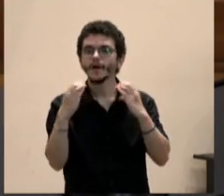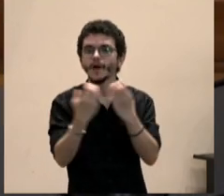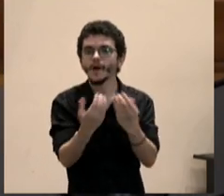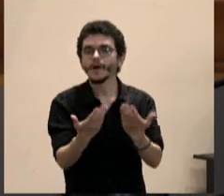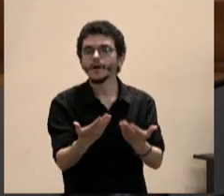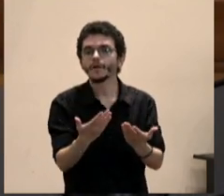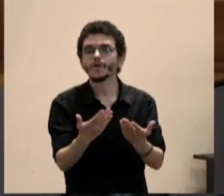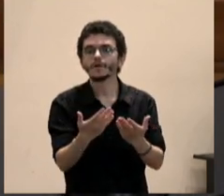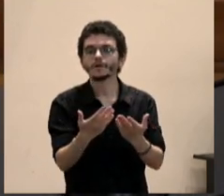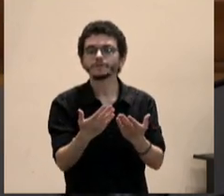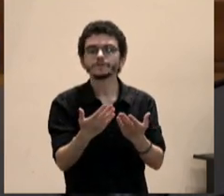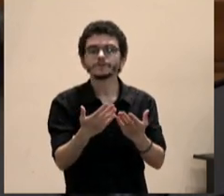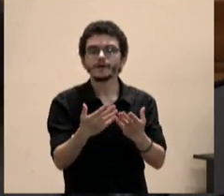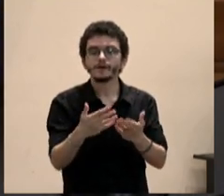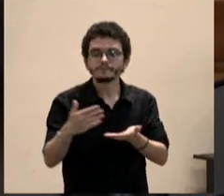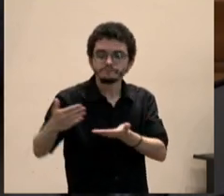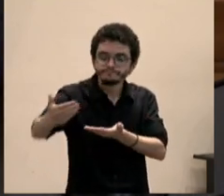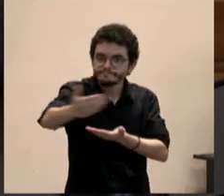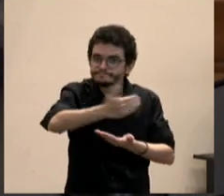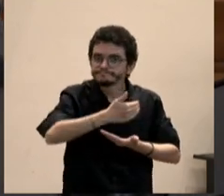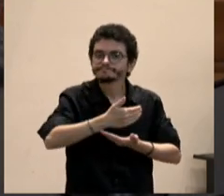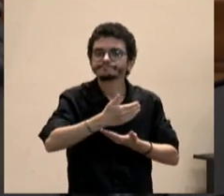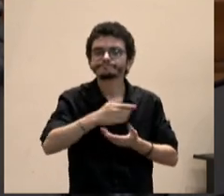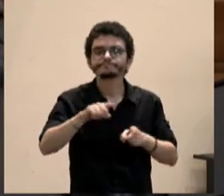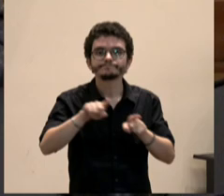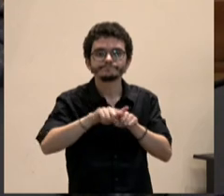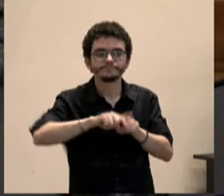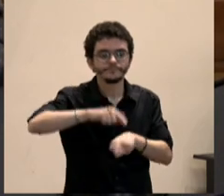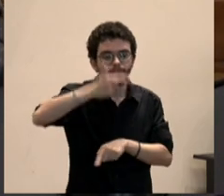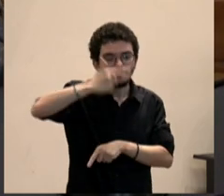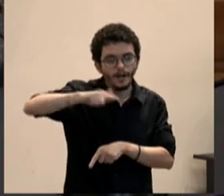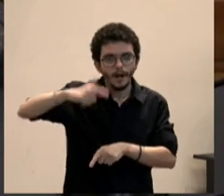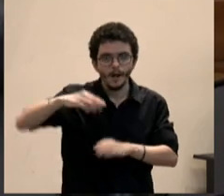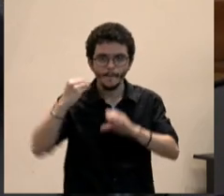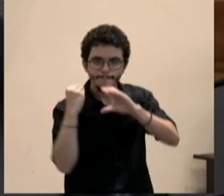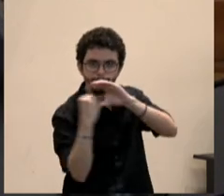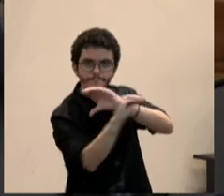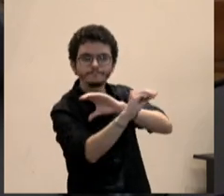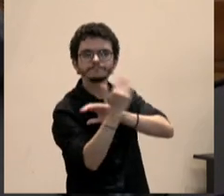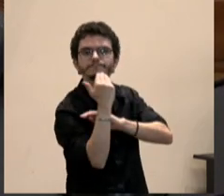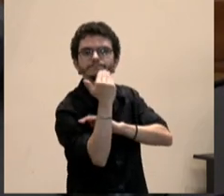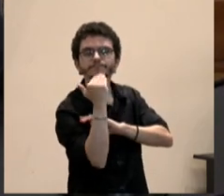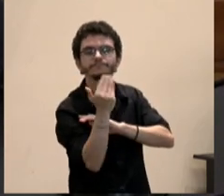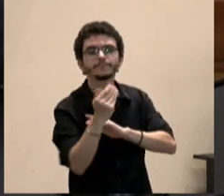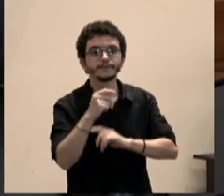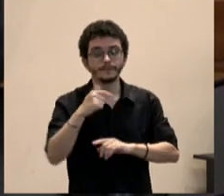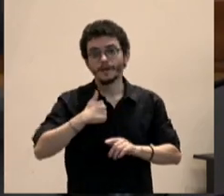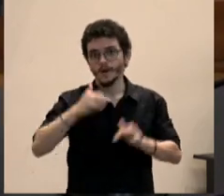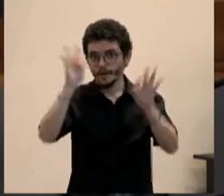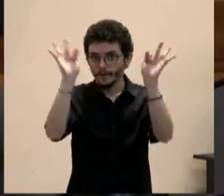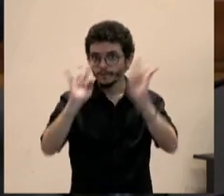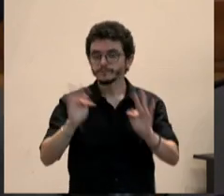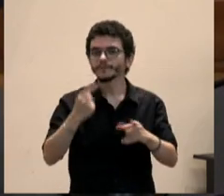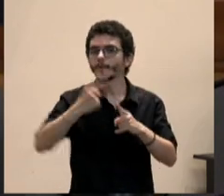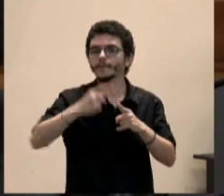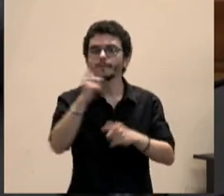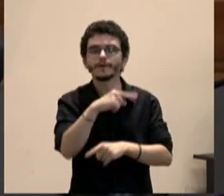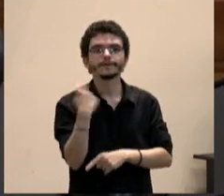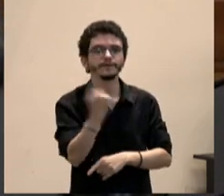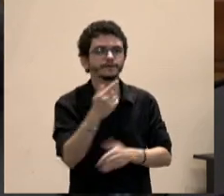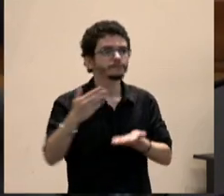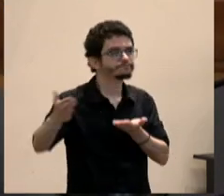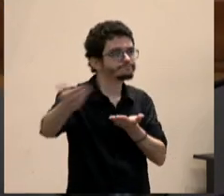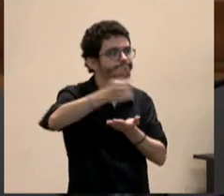os acolhe e ecoa todas as suas demandas. Então, estou muito feliz porque a gente juntar todo mundo